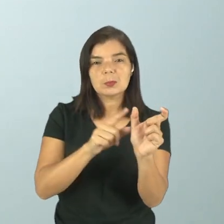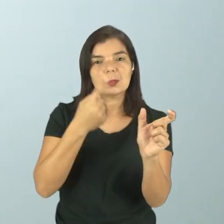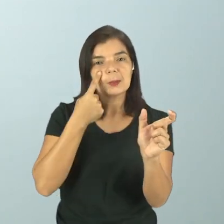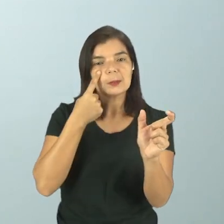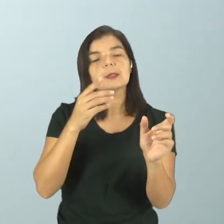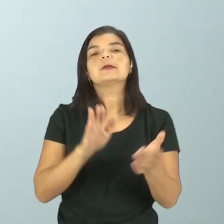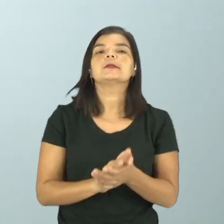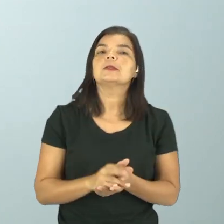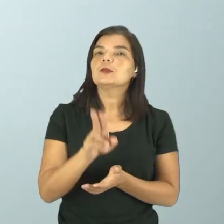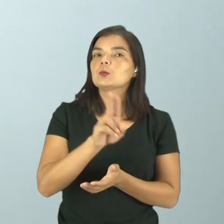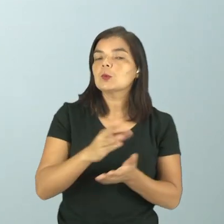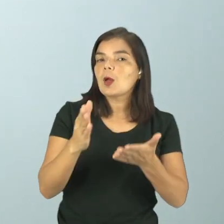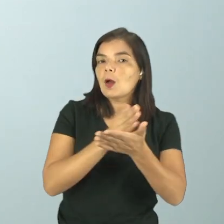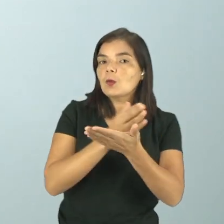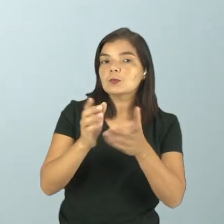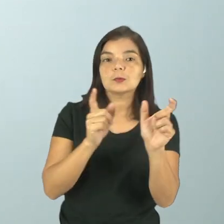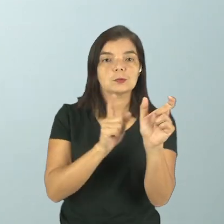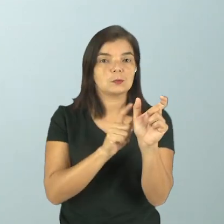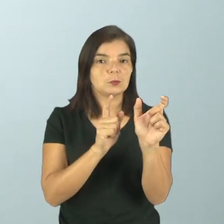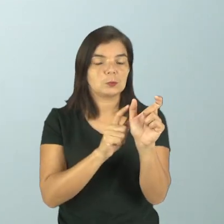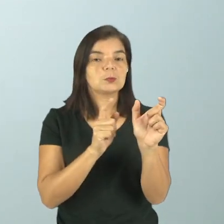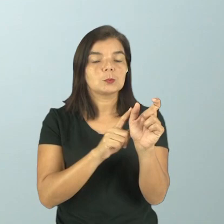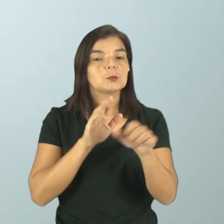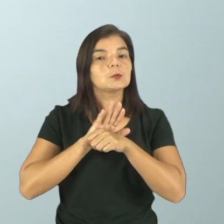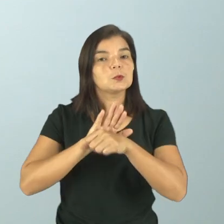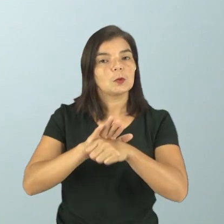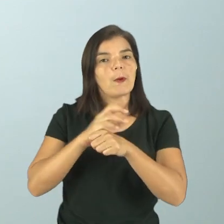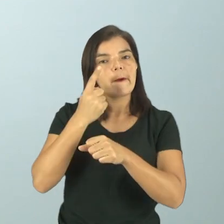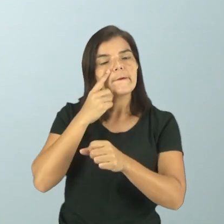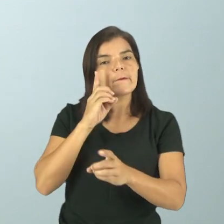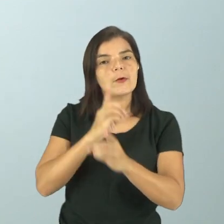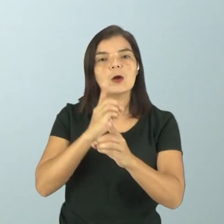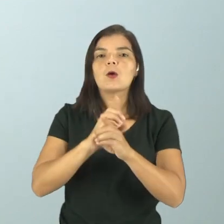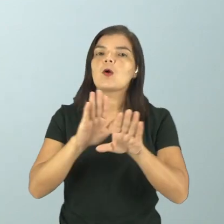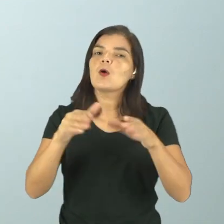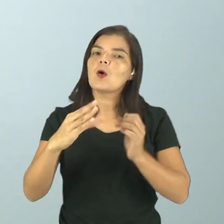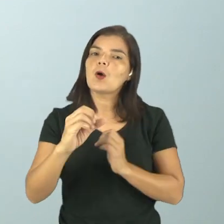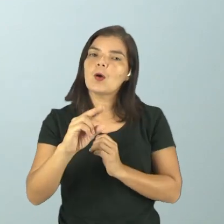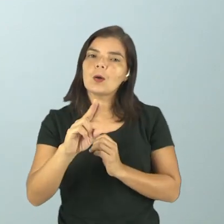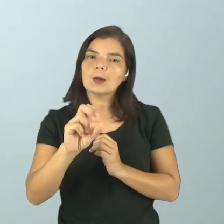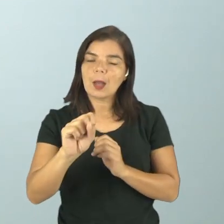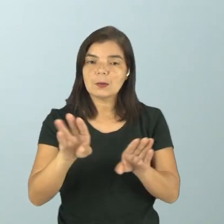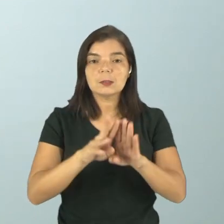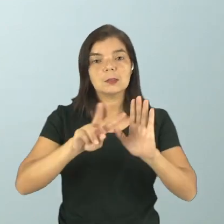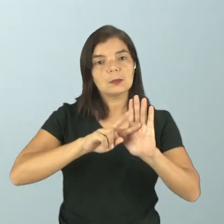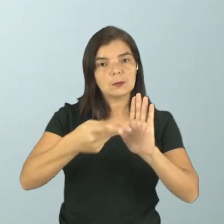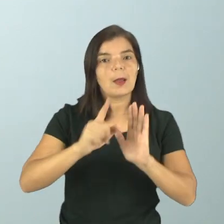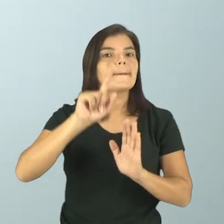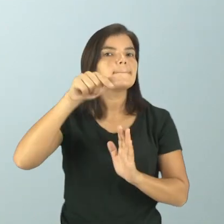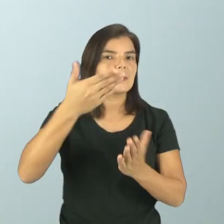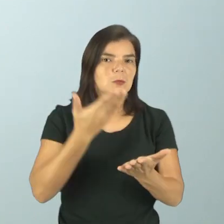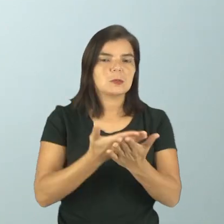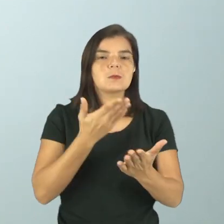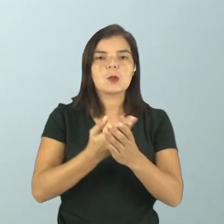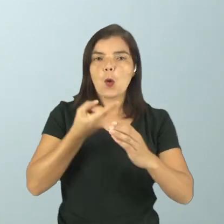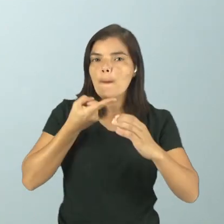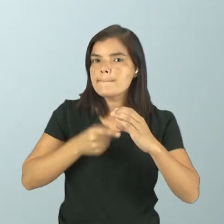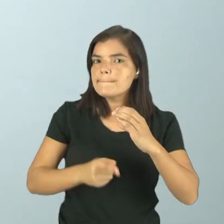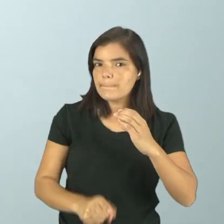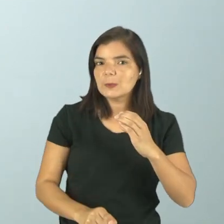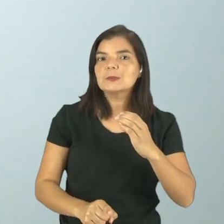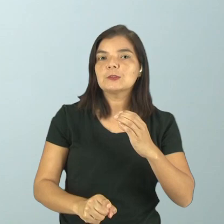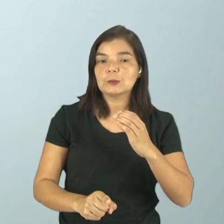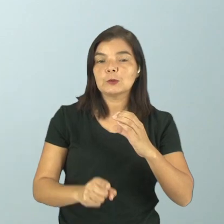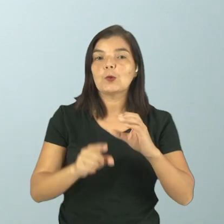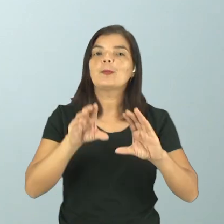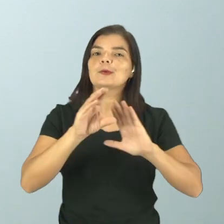bom? São usadas aí algumas palavrinhas que nos ajudam a identificar causa e consequência. Na próxima aula, aprofundaremos um pouco mais sobre